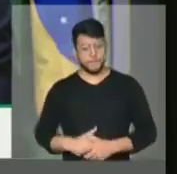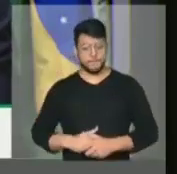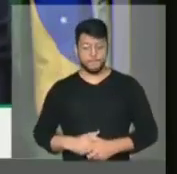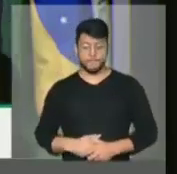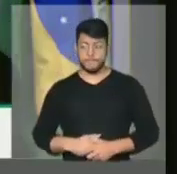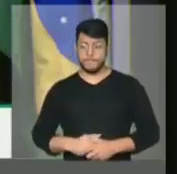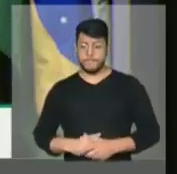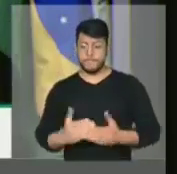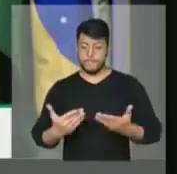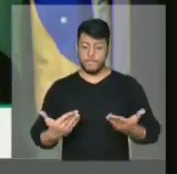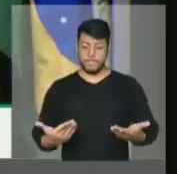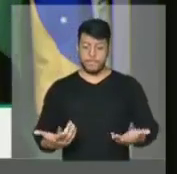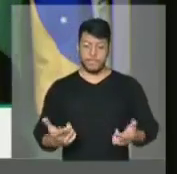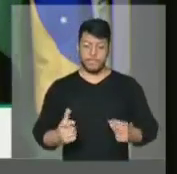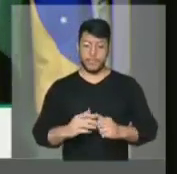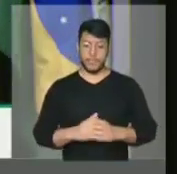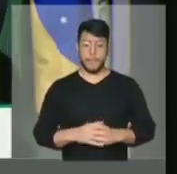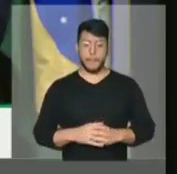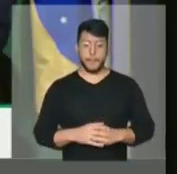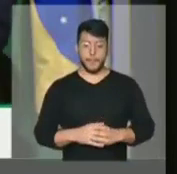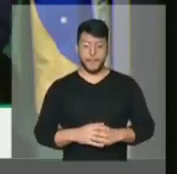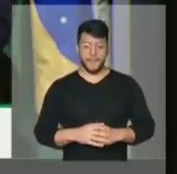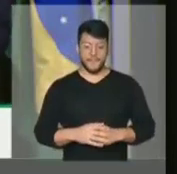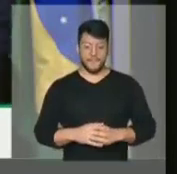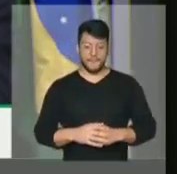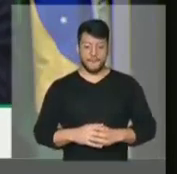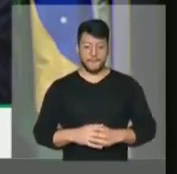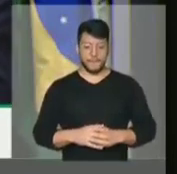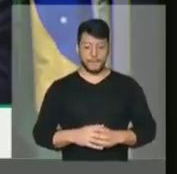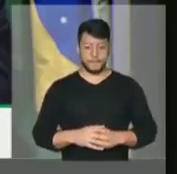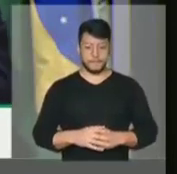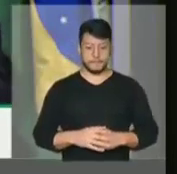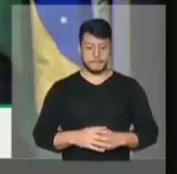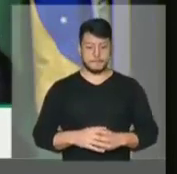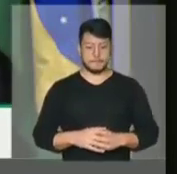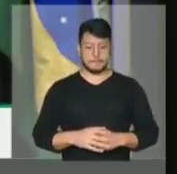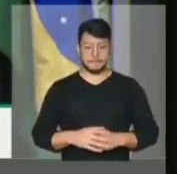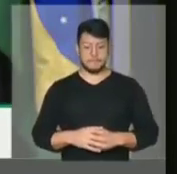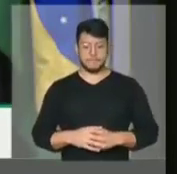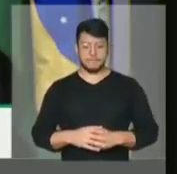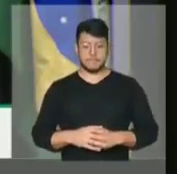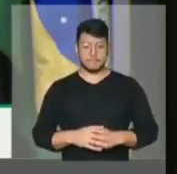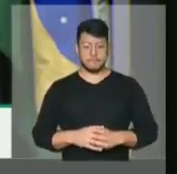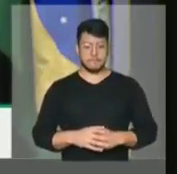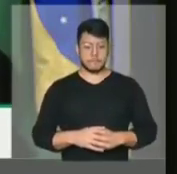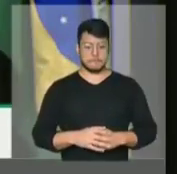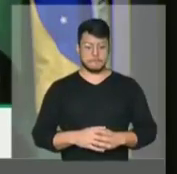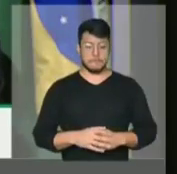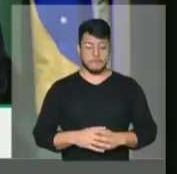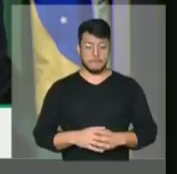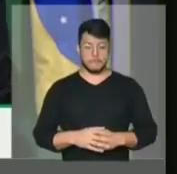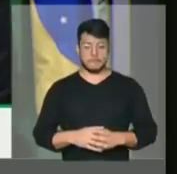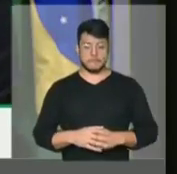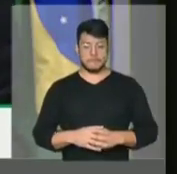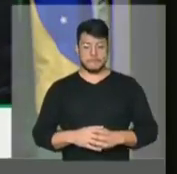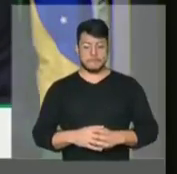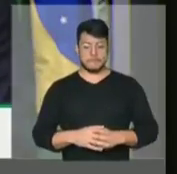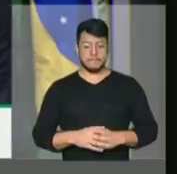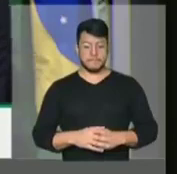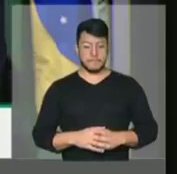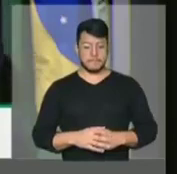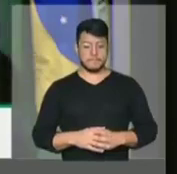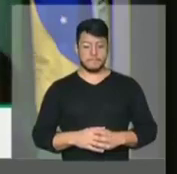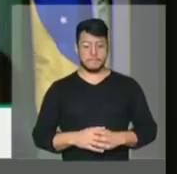senhor presidente, o nobre deputado quer a parte ou quer falar depois? Então, senhor presidente, para mim, só